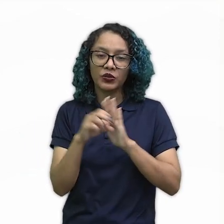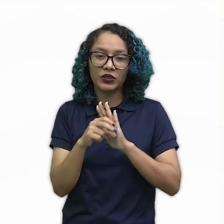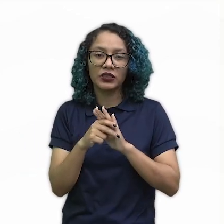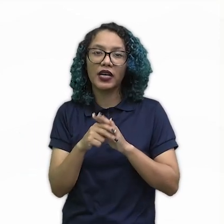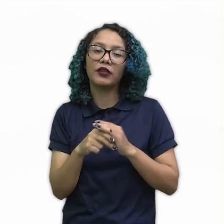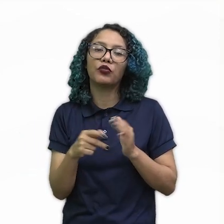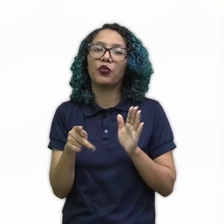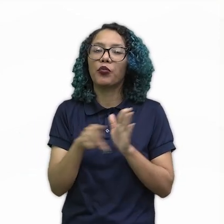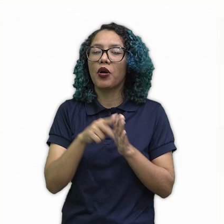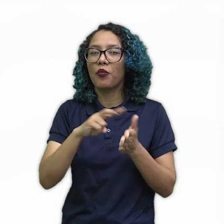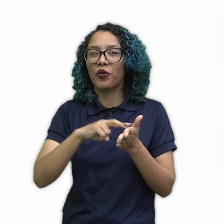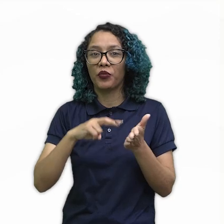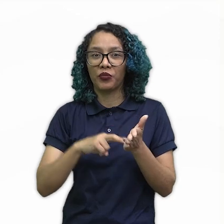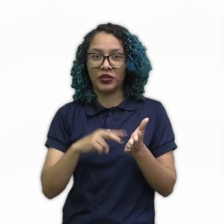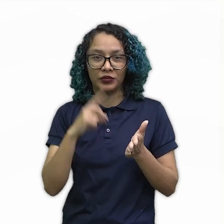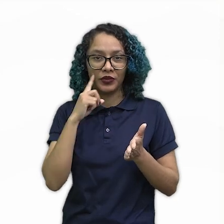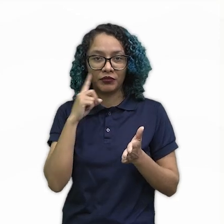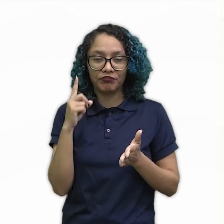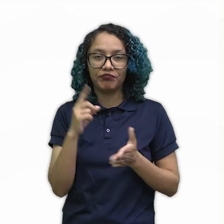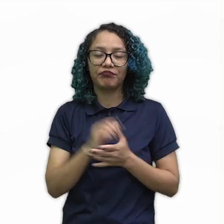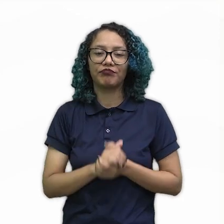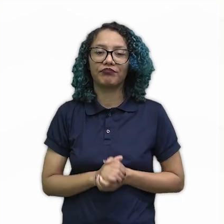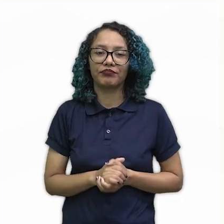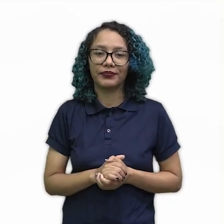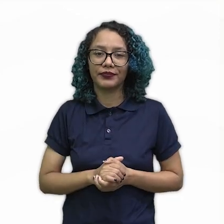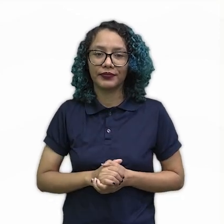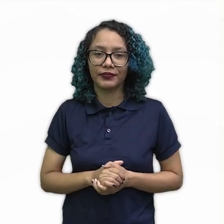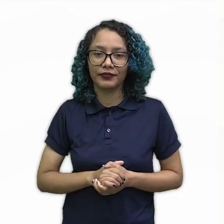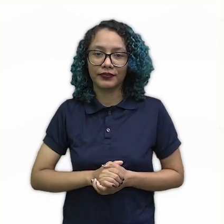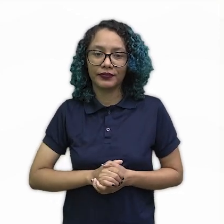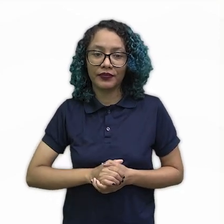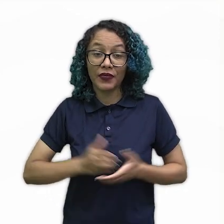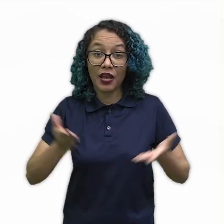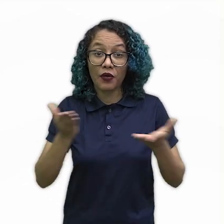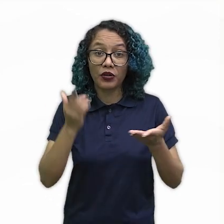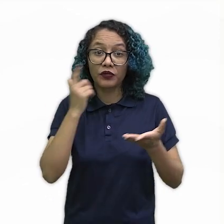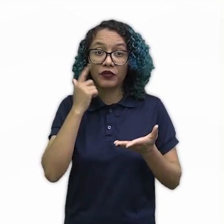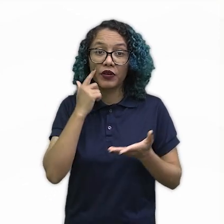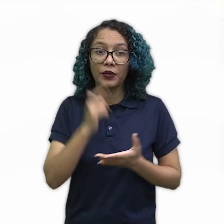ou do que são os prismas, tá certo? E nós vamos verificar agora